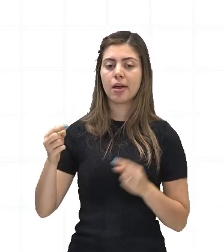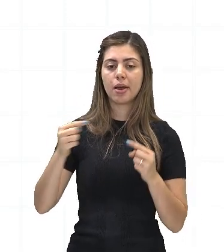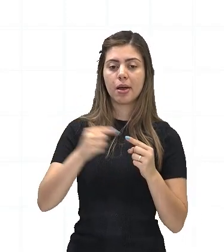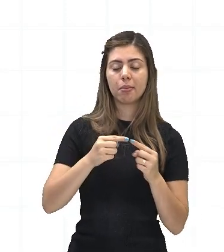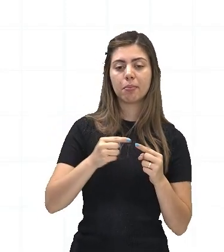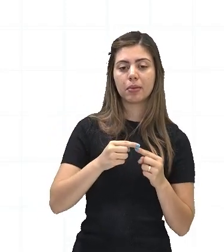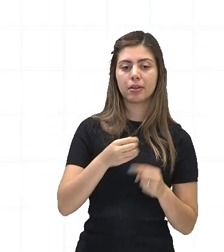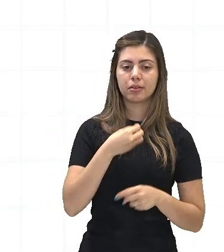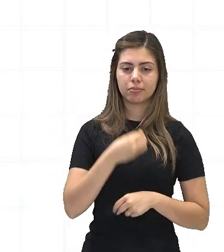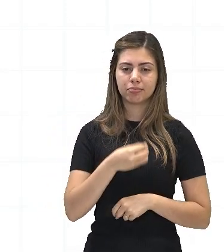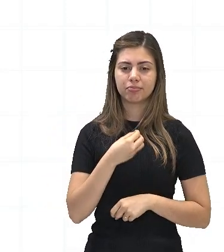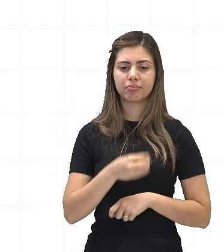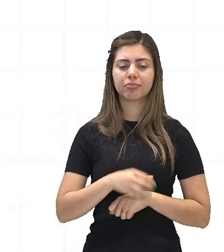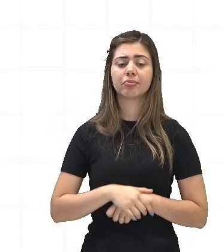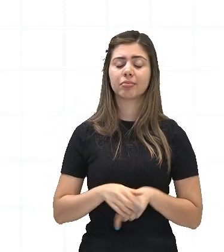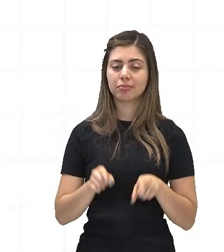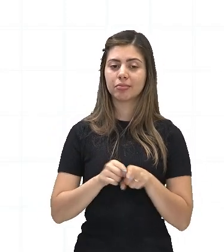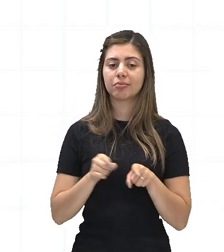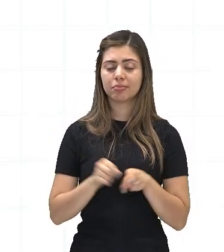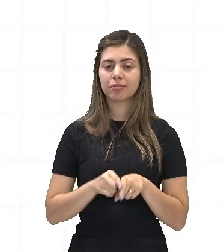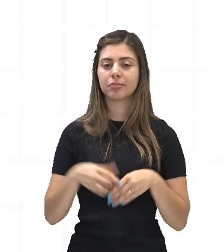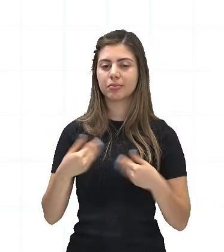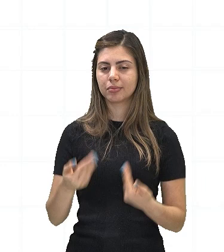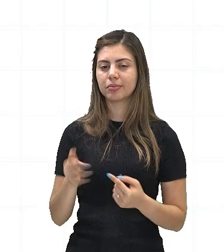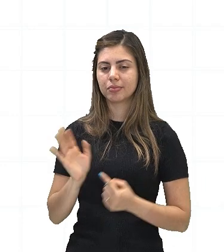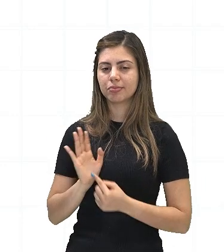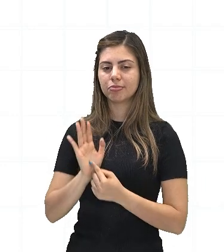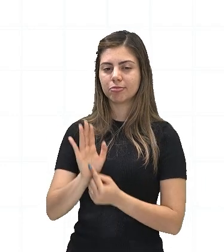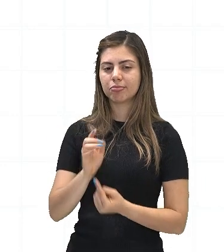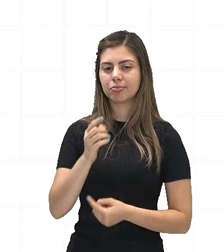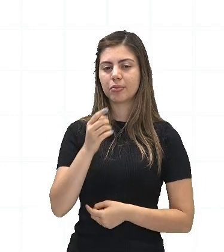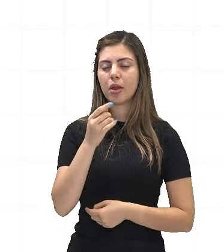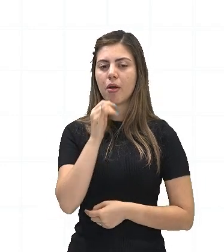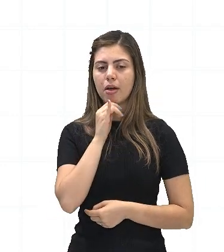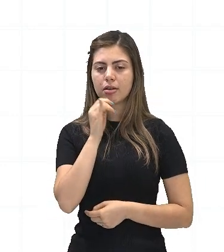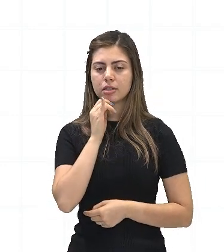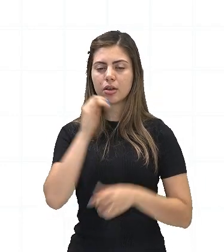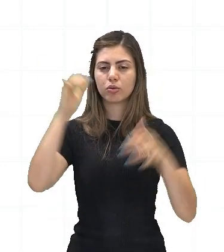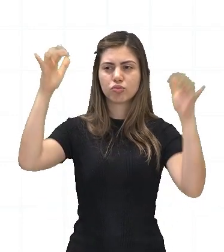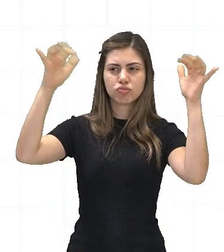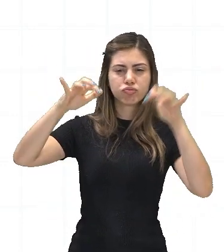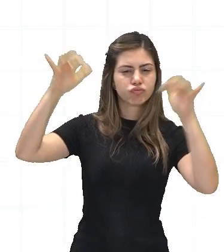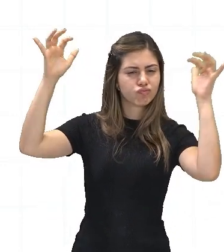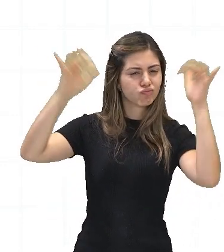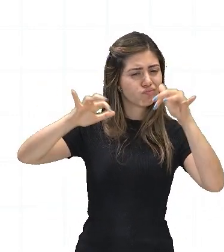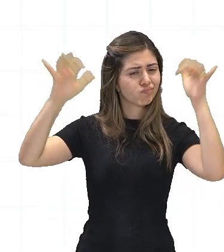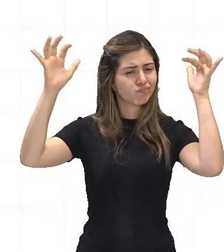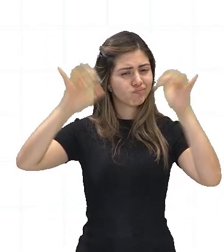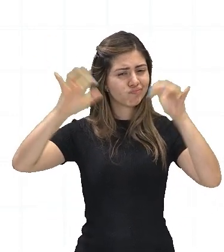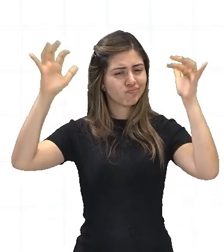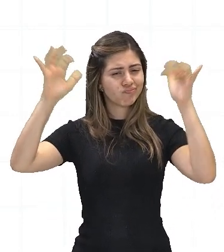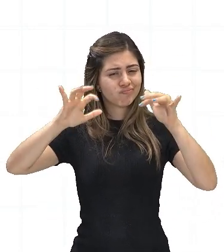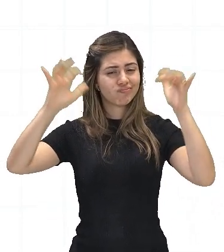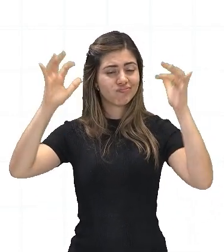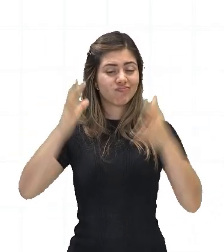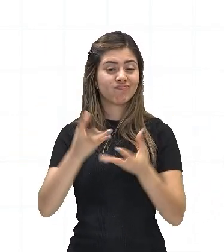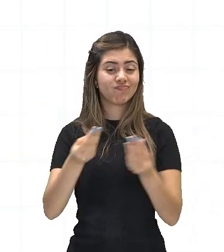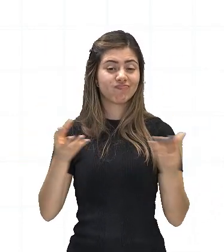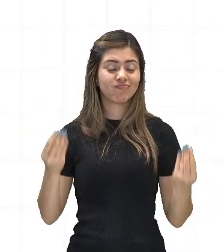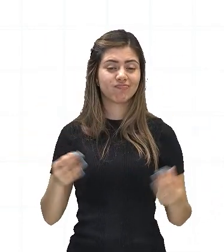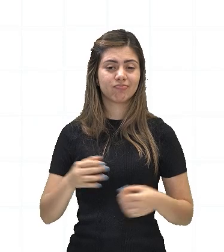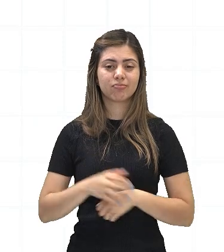impessoal. Então, olhem só, o nosso primeiro exemplo, choveu muito. Coloca no ar o primeiro exemplo, por favor. Choveu